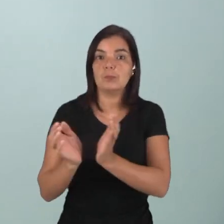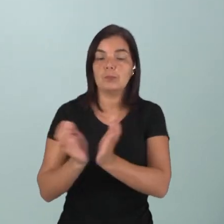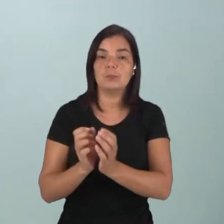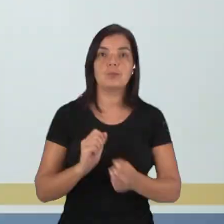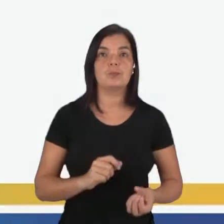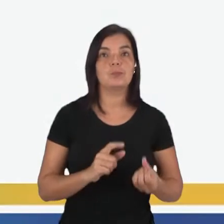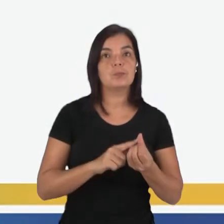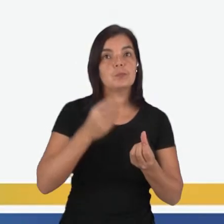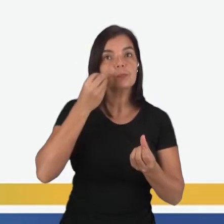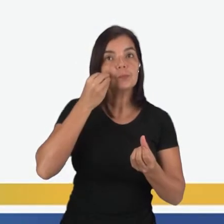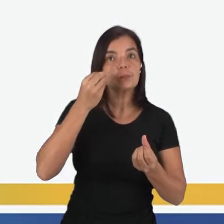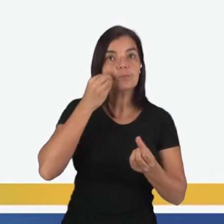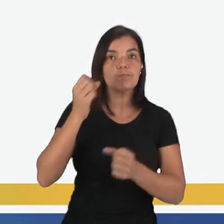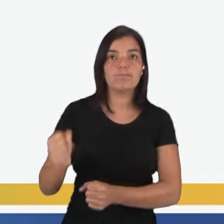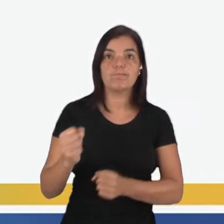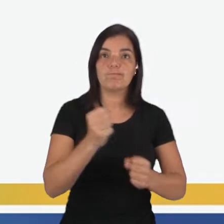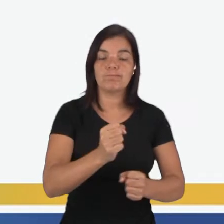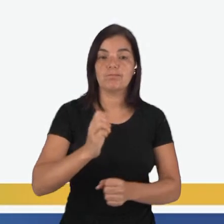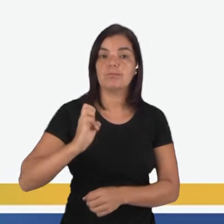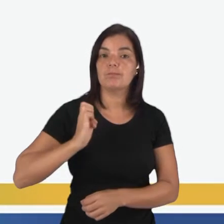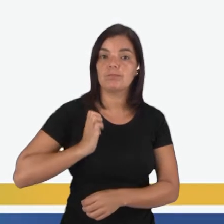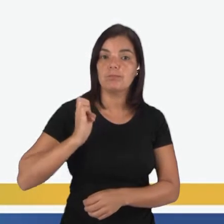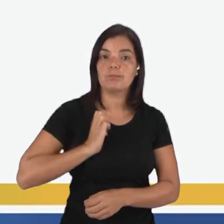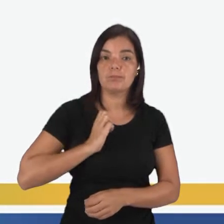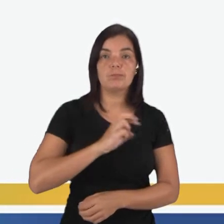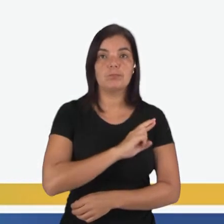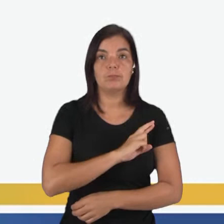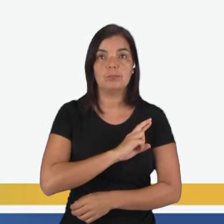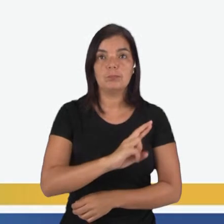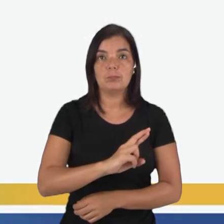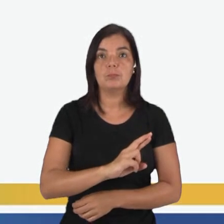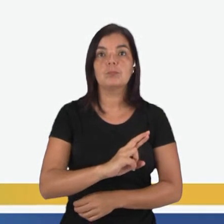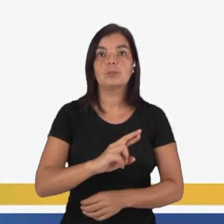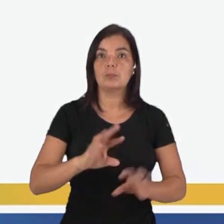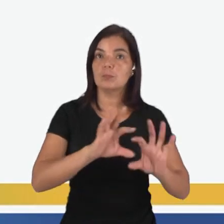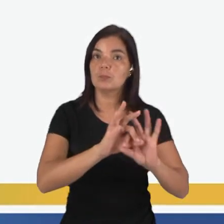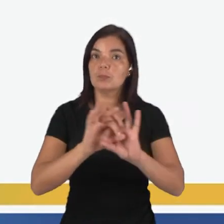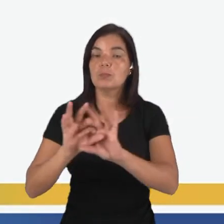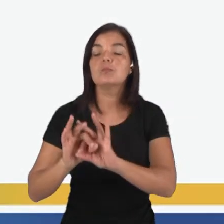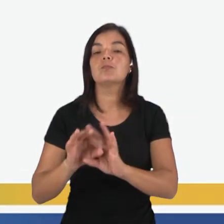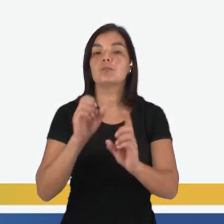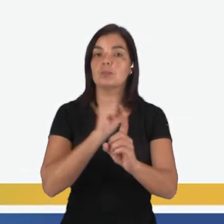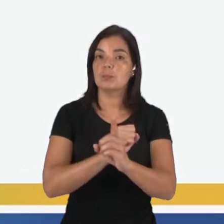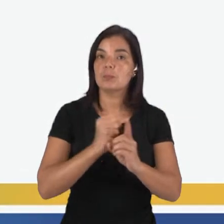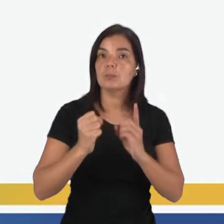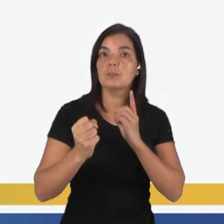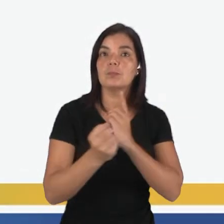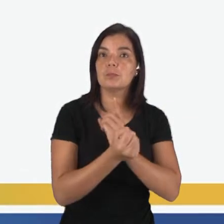6, tentativa de imposição de uma ética religiosa no contexto social,